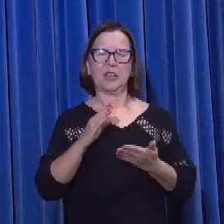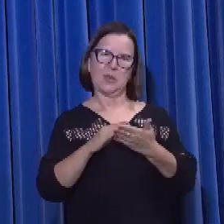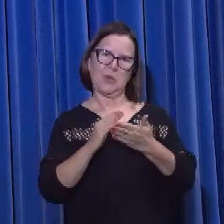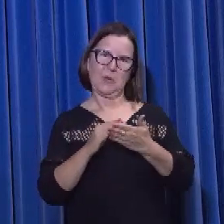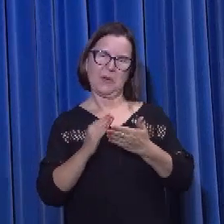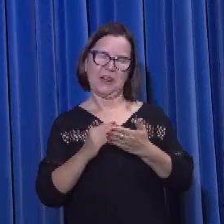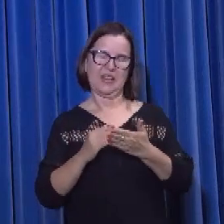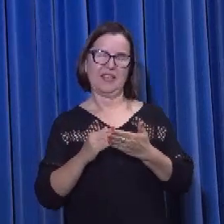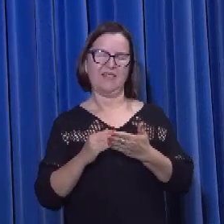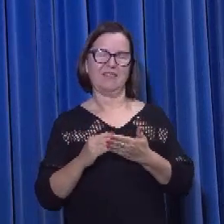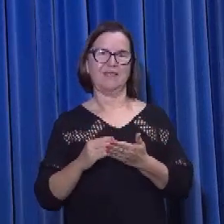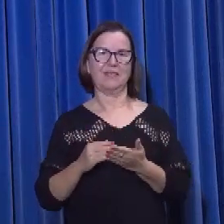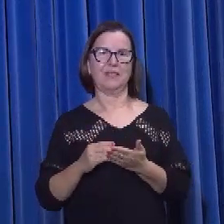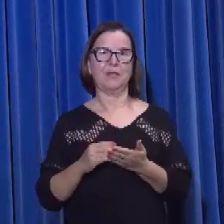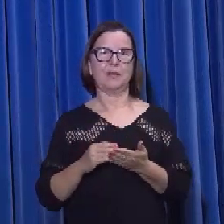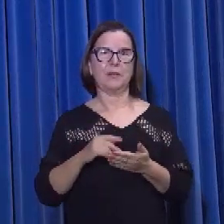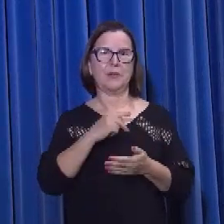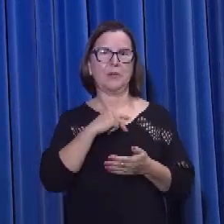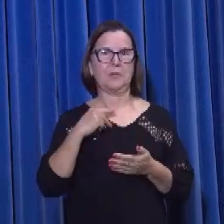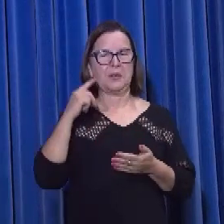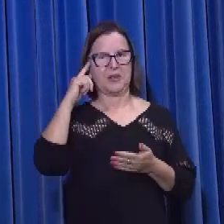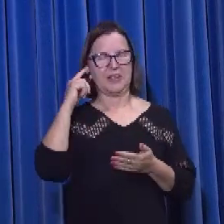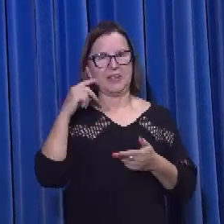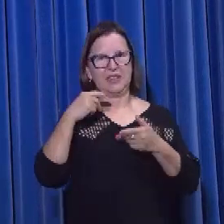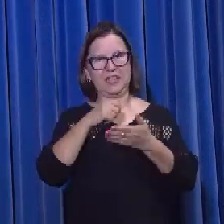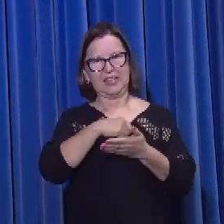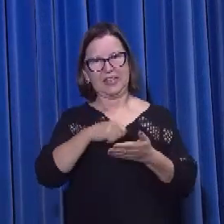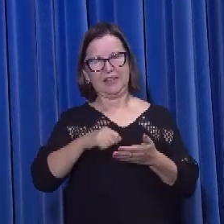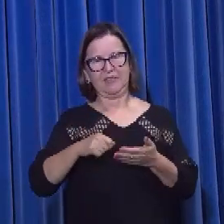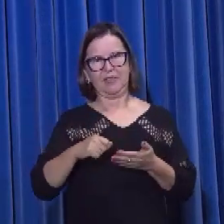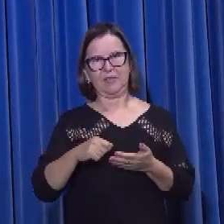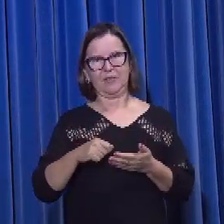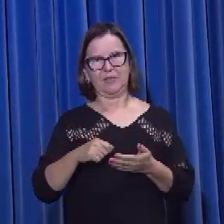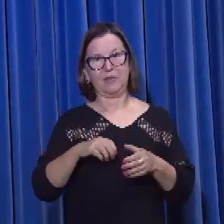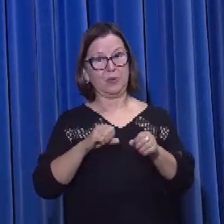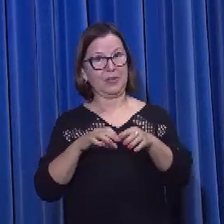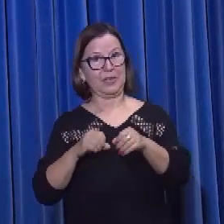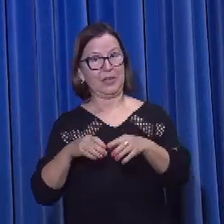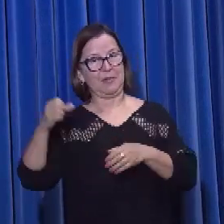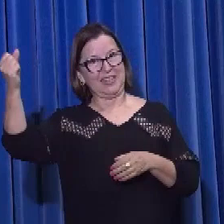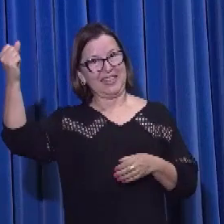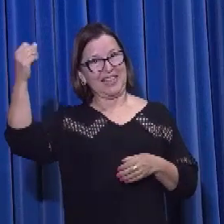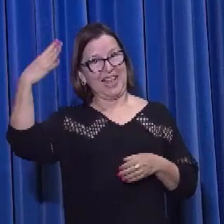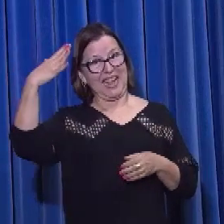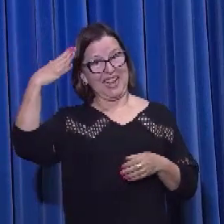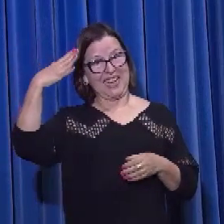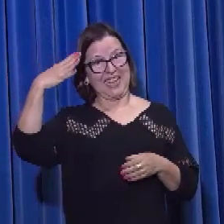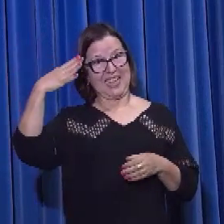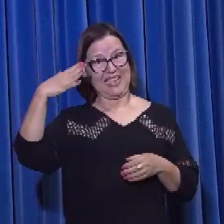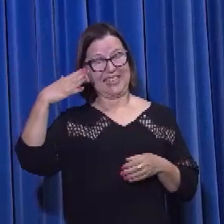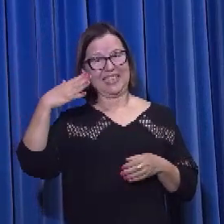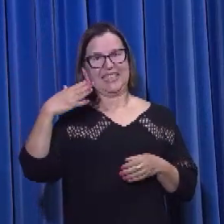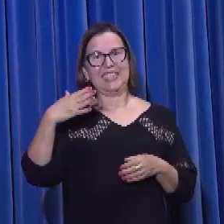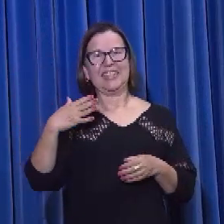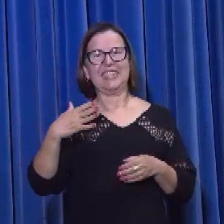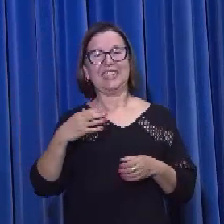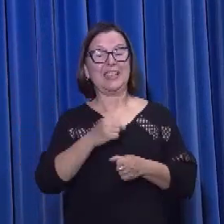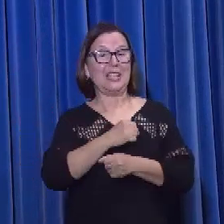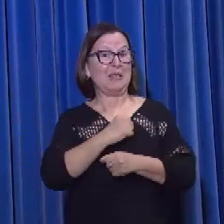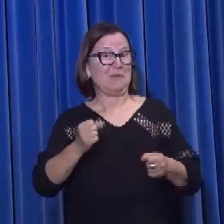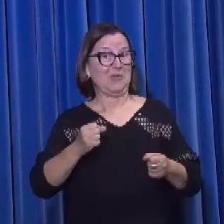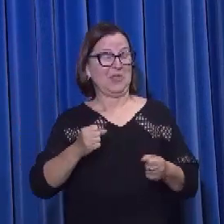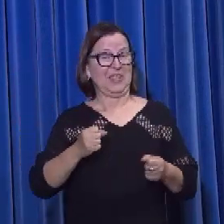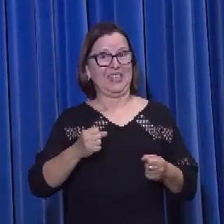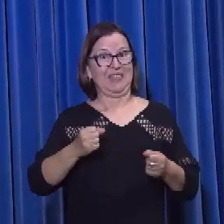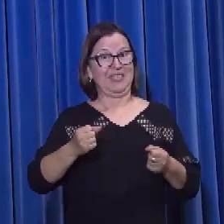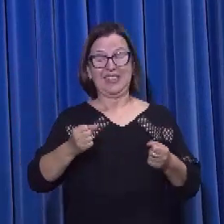ele escreve: a doutrina da graça irresistível não significa que toda a influência do Espírito Santo não possa